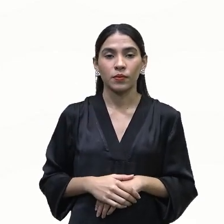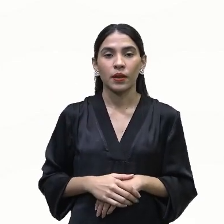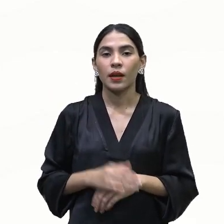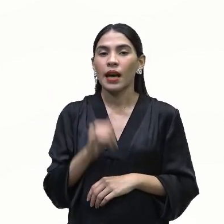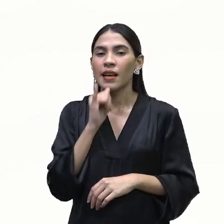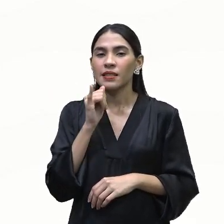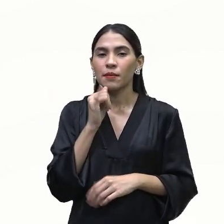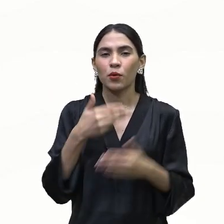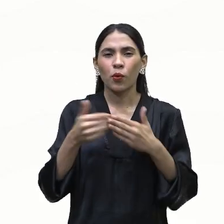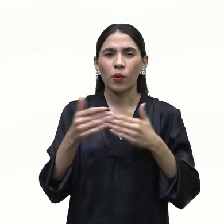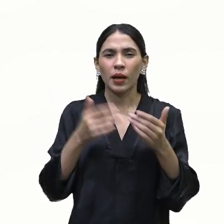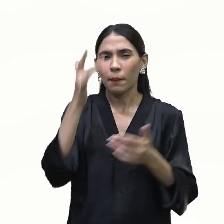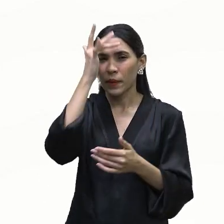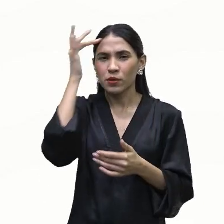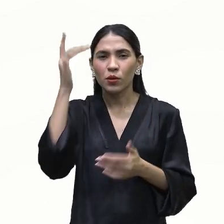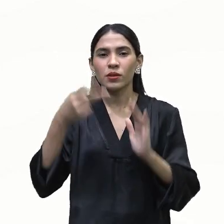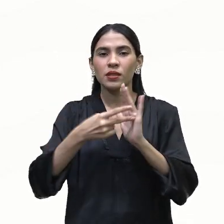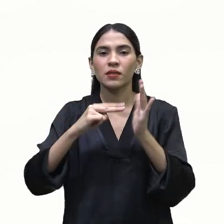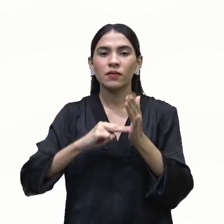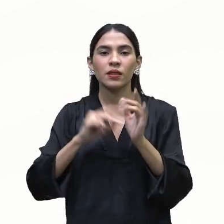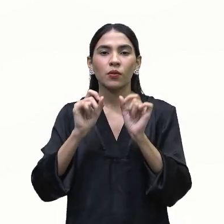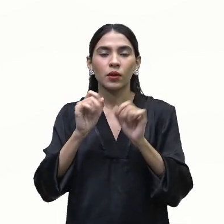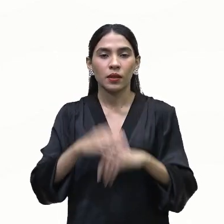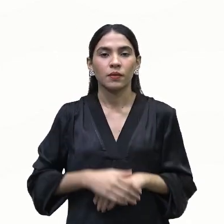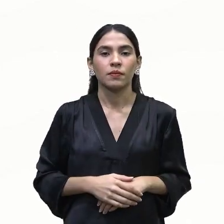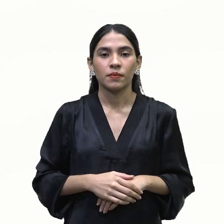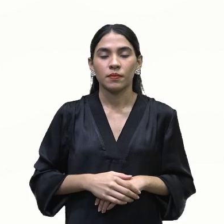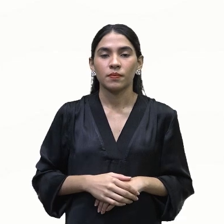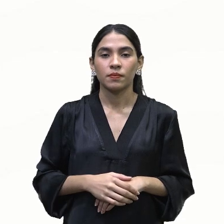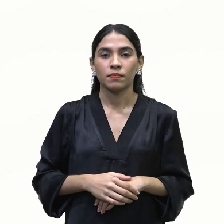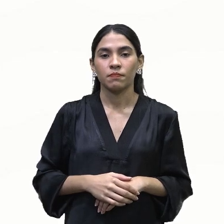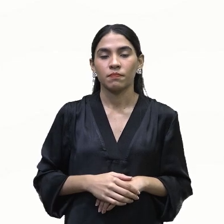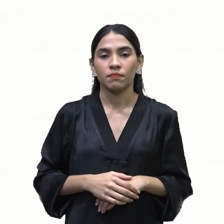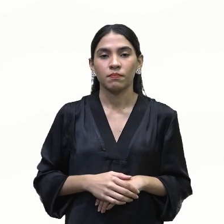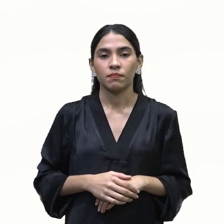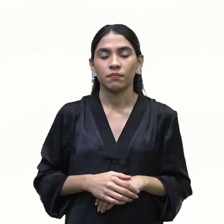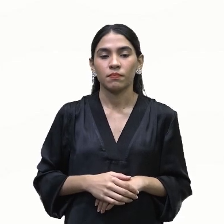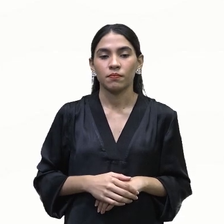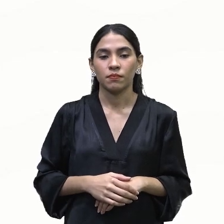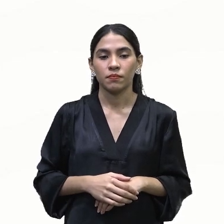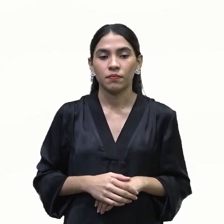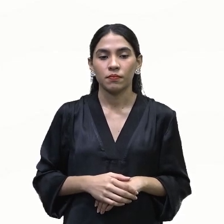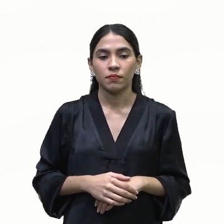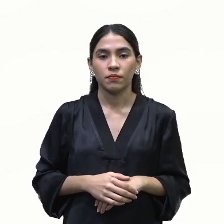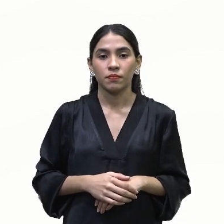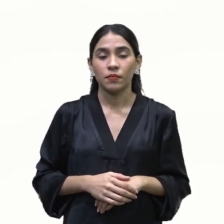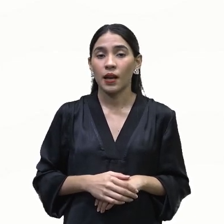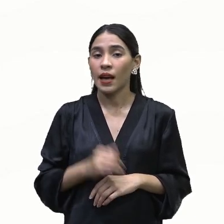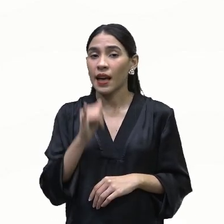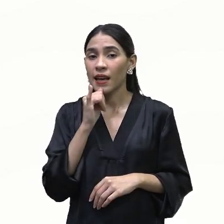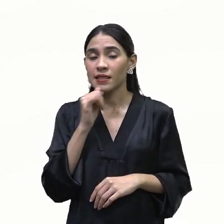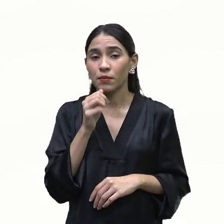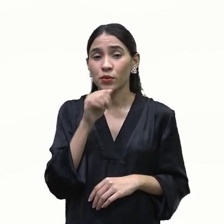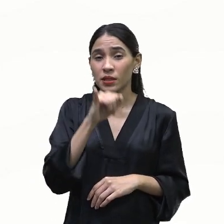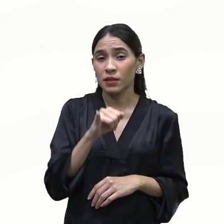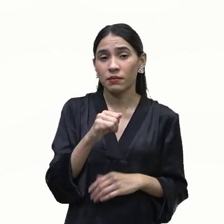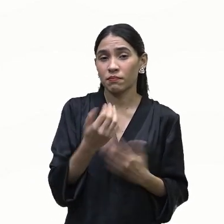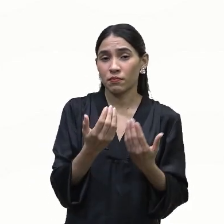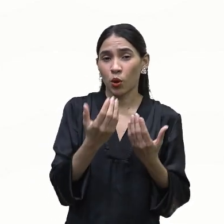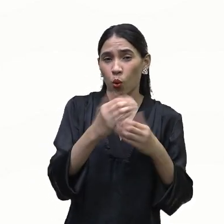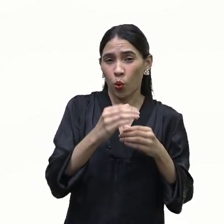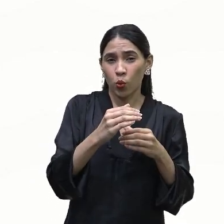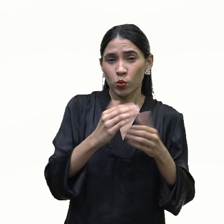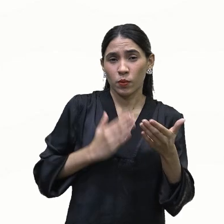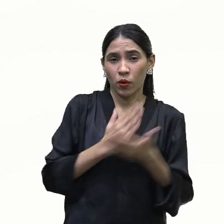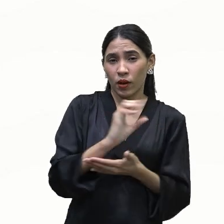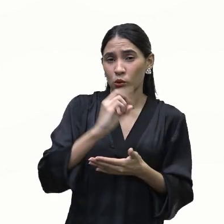pessoa, qualquer pessoa é independente de você ser, por exemplo, funcionário público ou não. Você